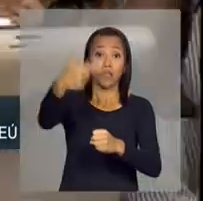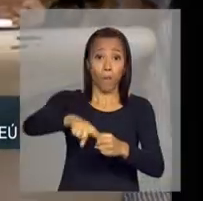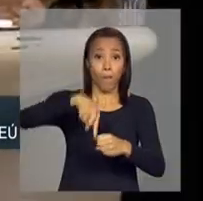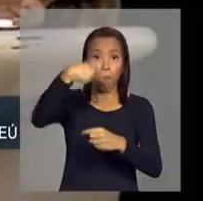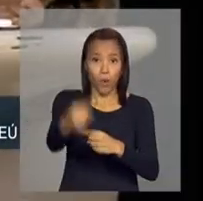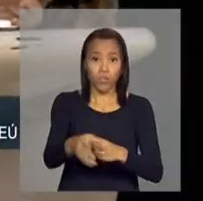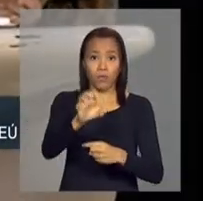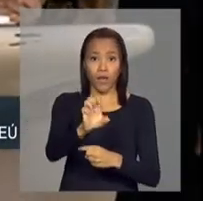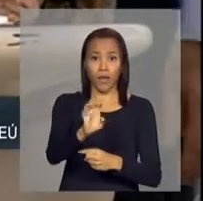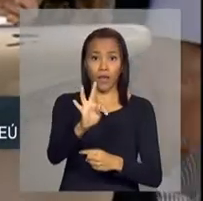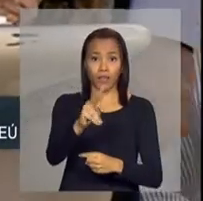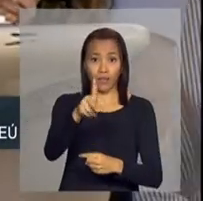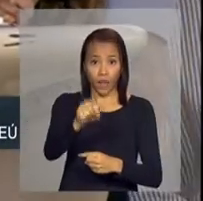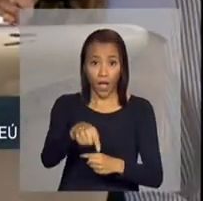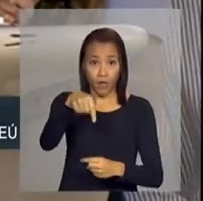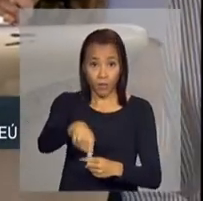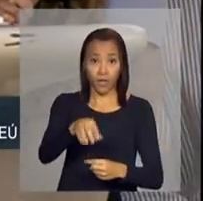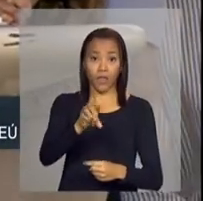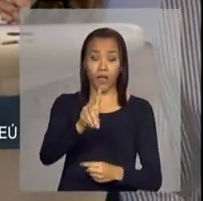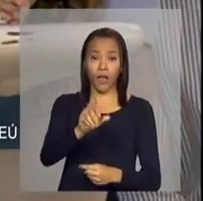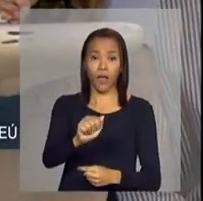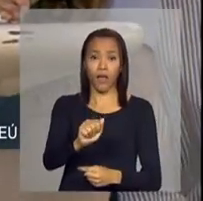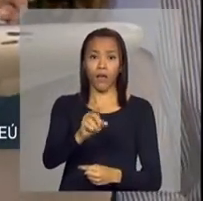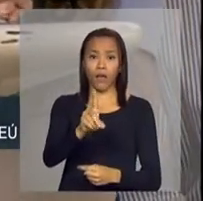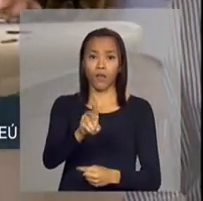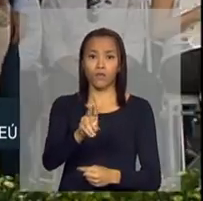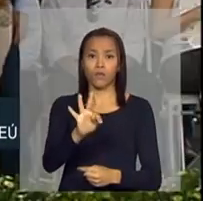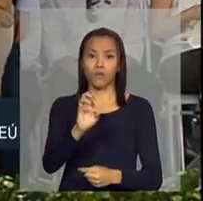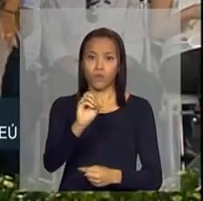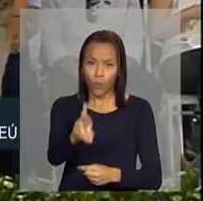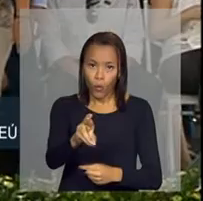sistema adutor do Pajeú.